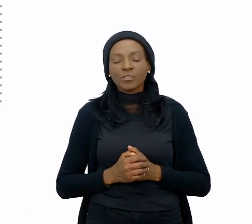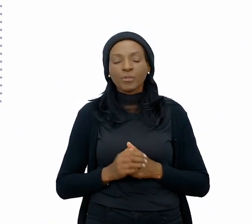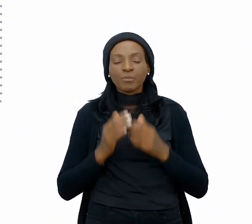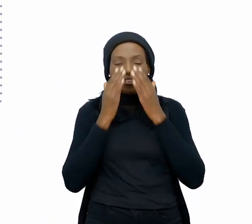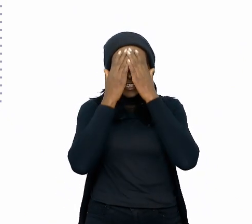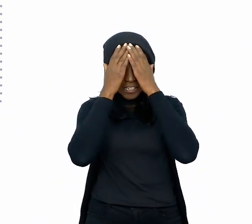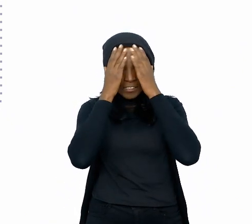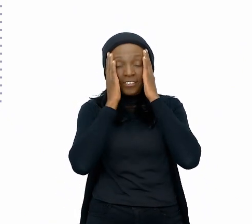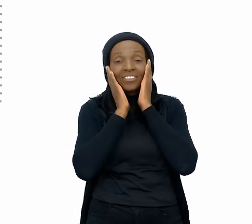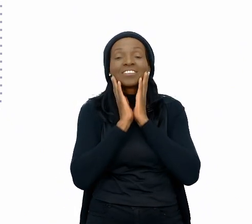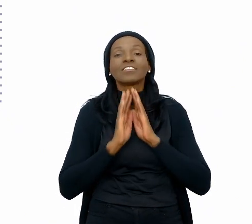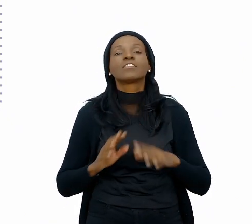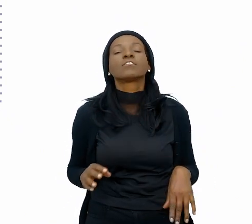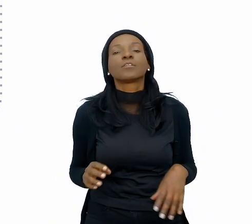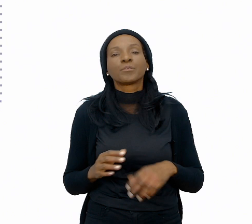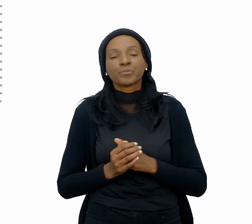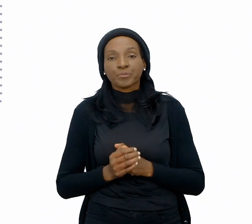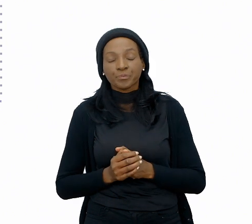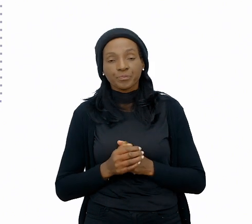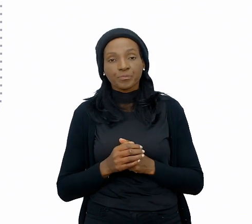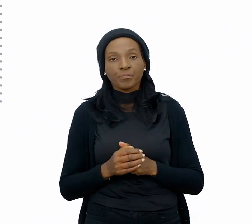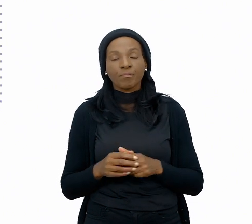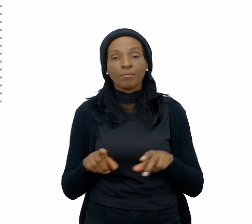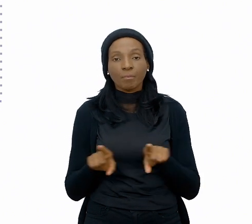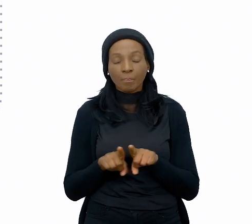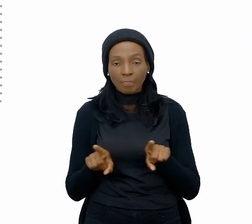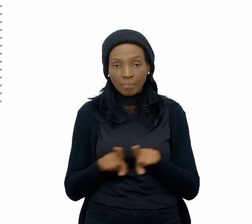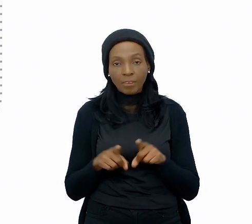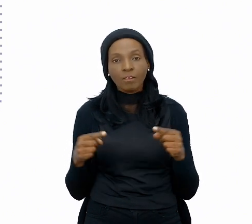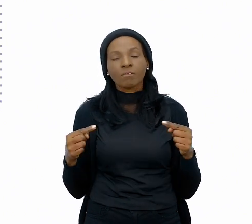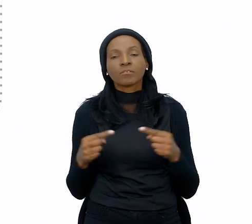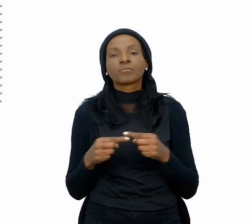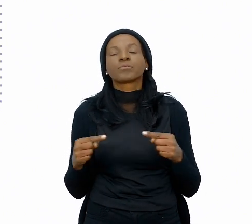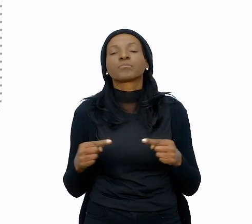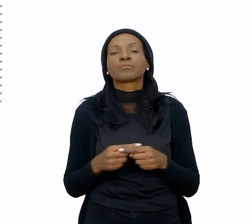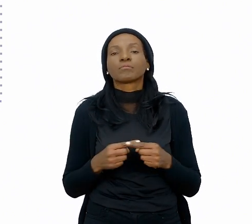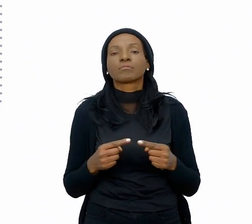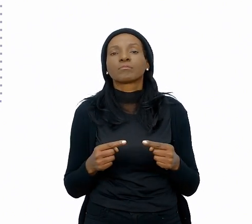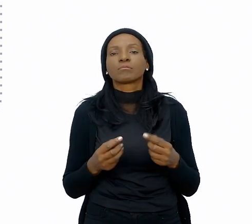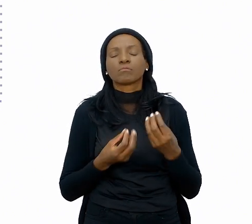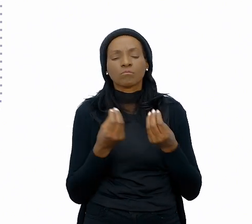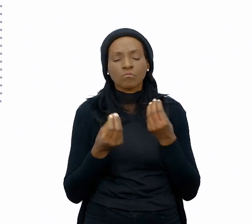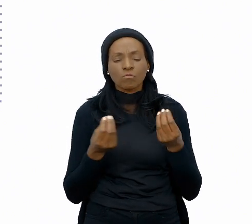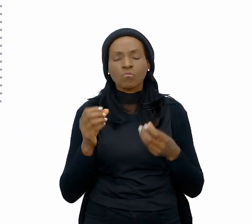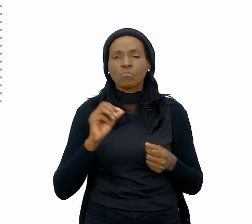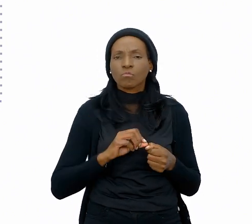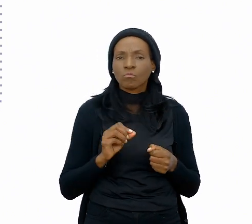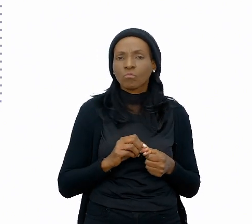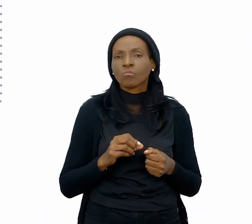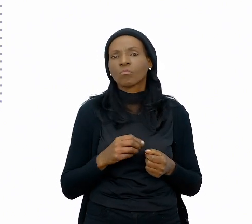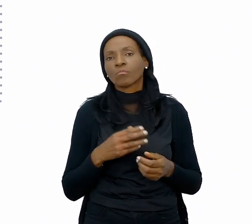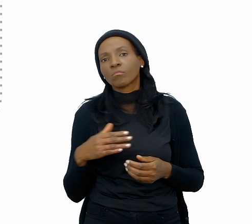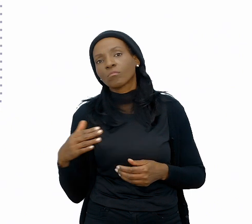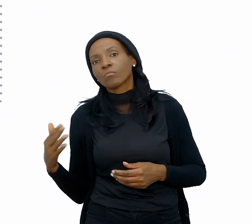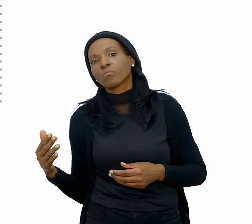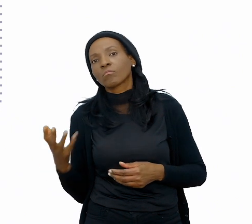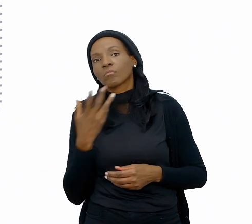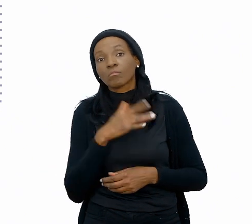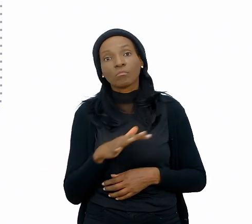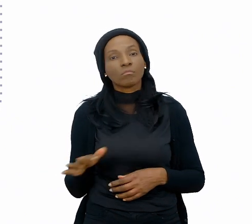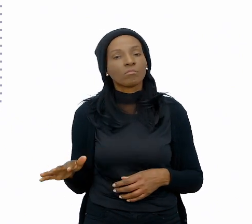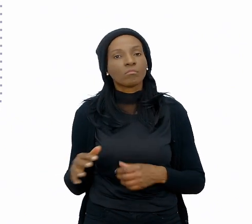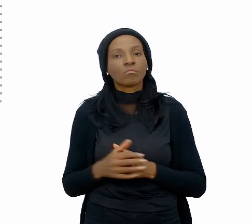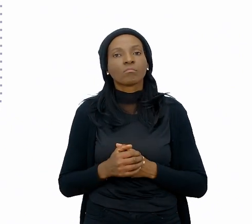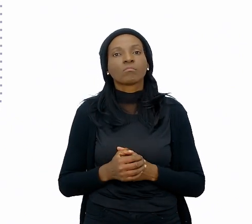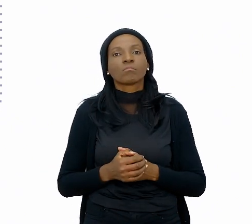que corresponde aí à construção desses processos pelas crianças, né? A posição